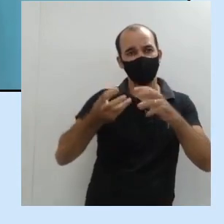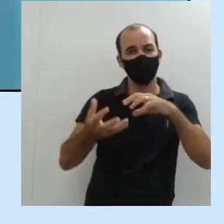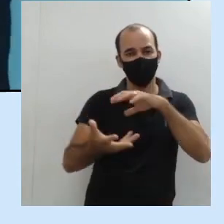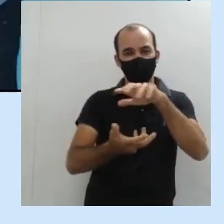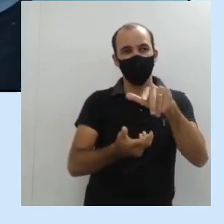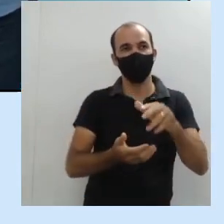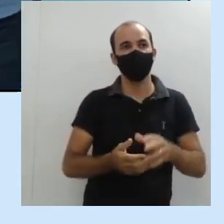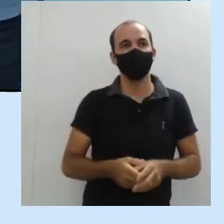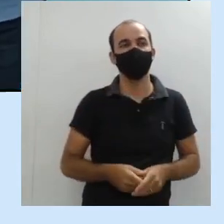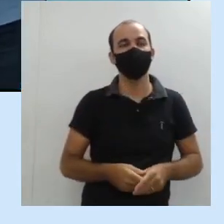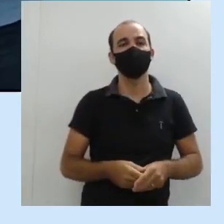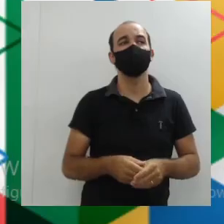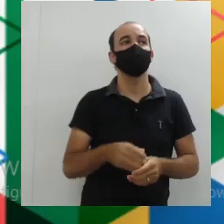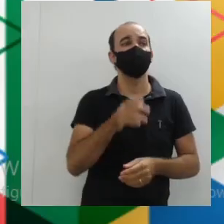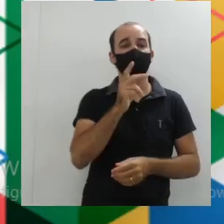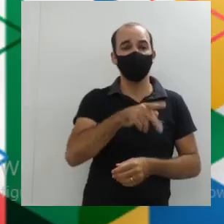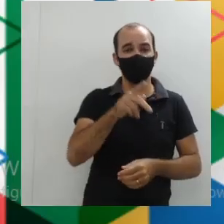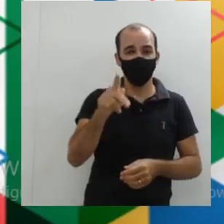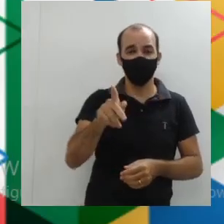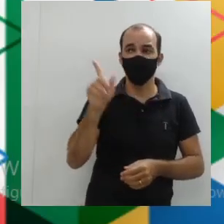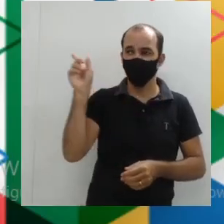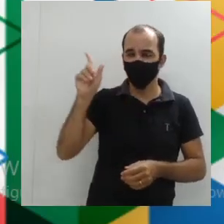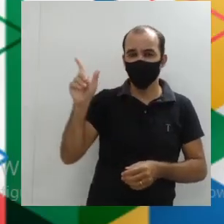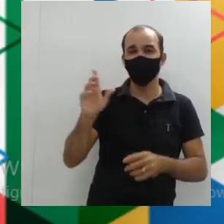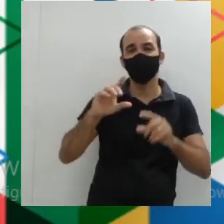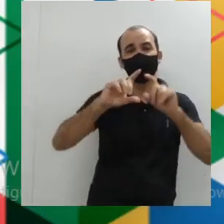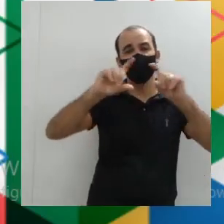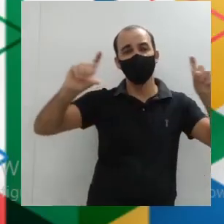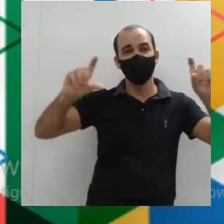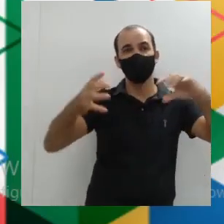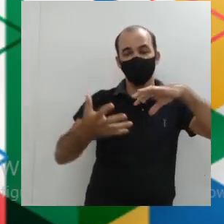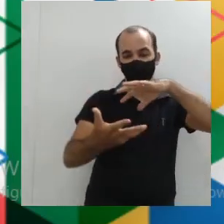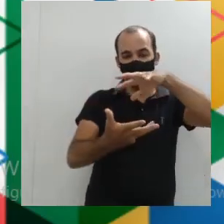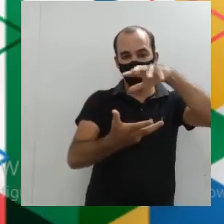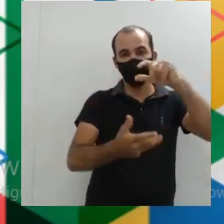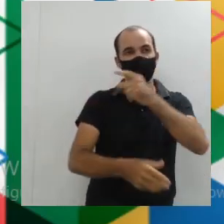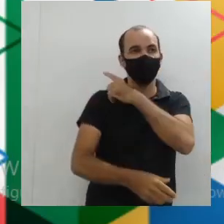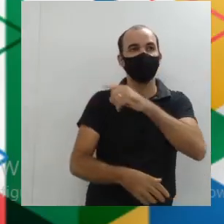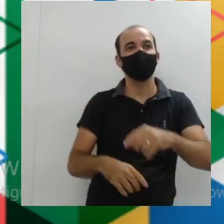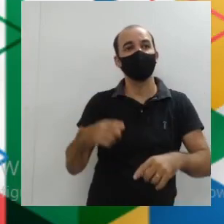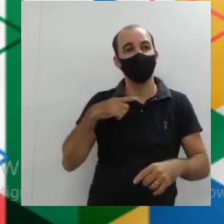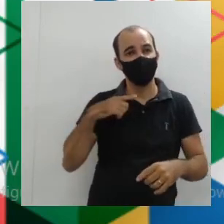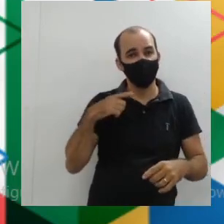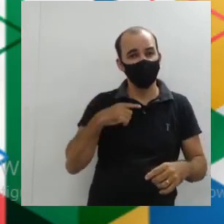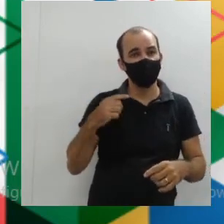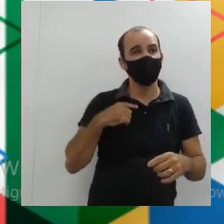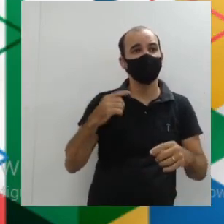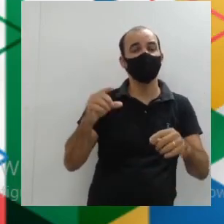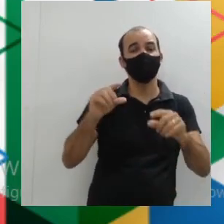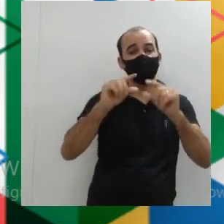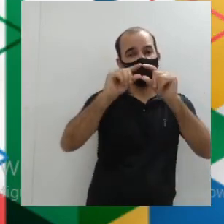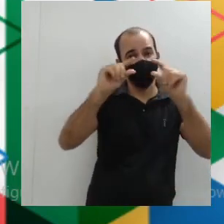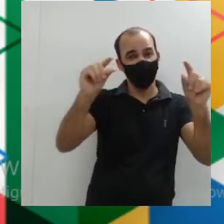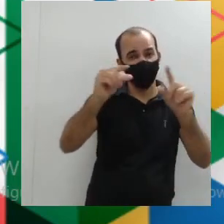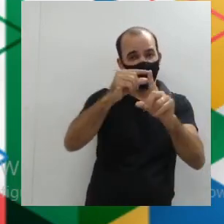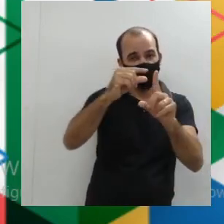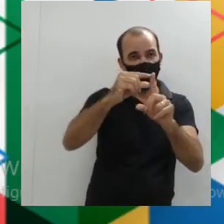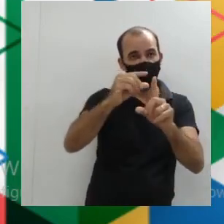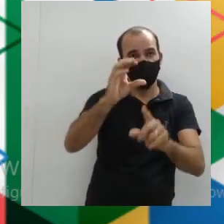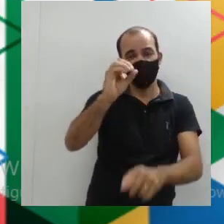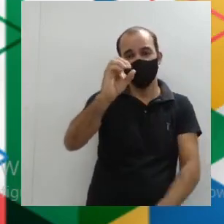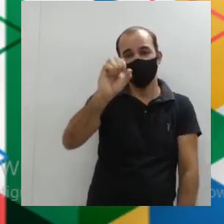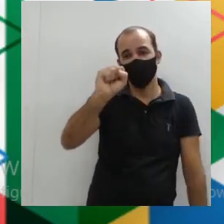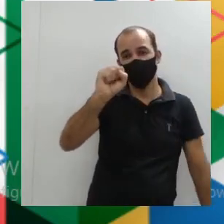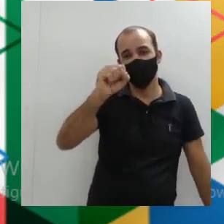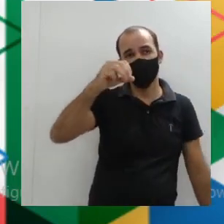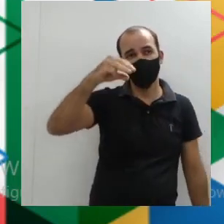uma palavra aqui, se você prestou atenção, que talvez seja nova para você, né? Que é a palavra